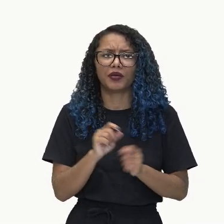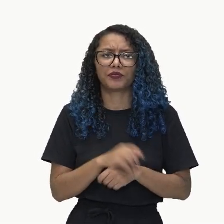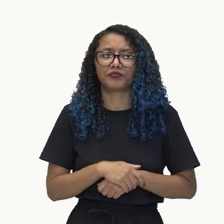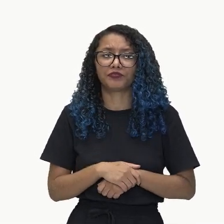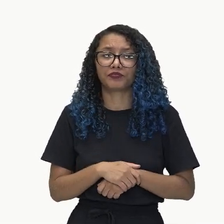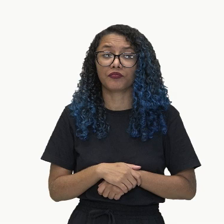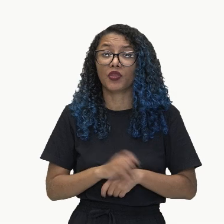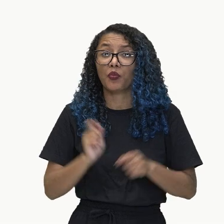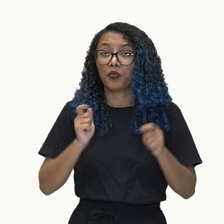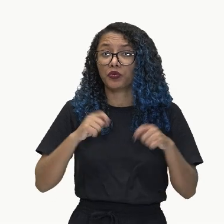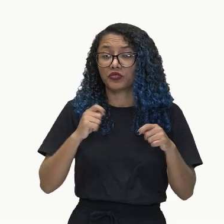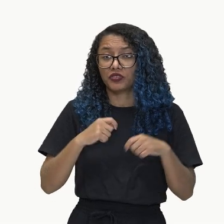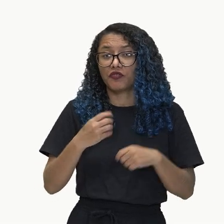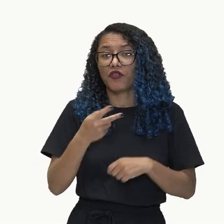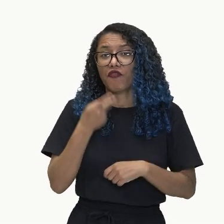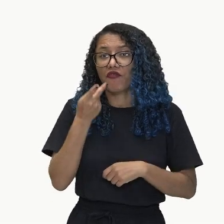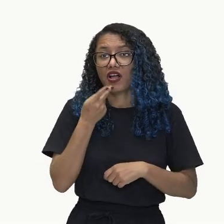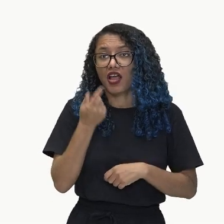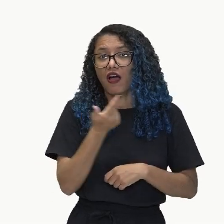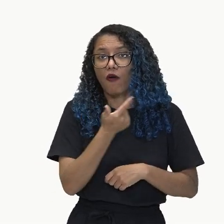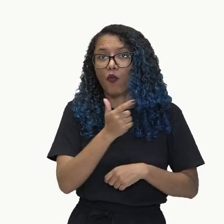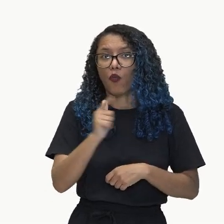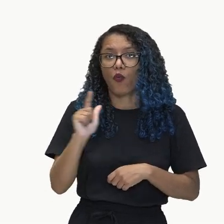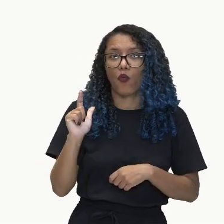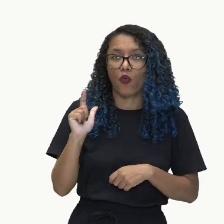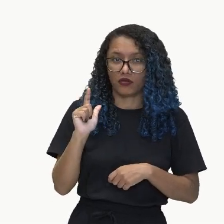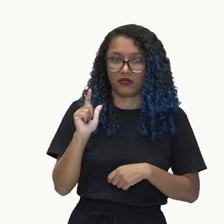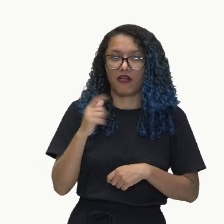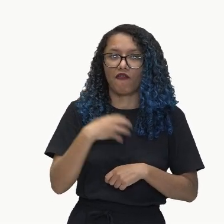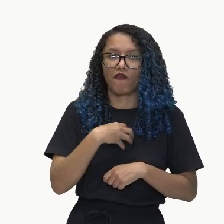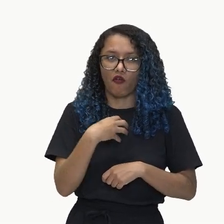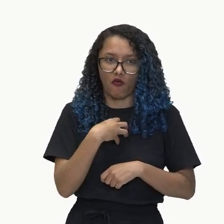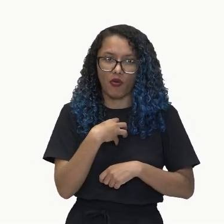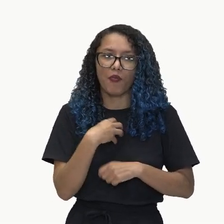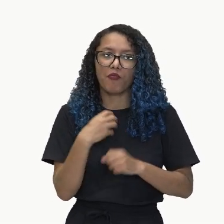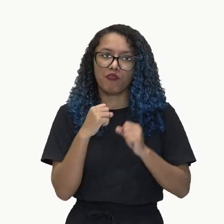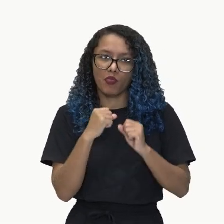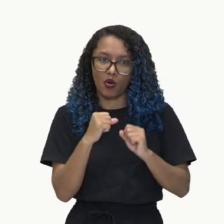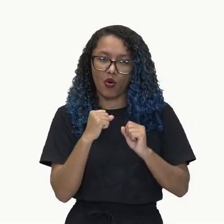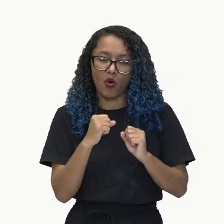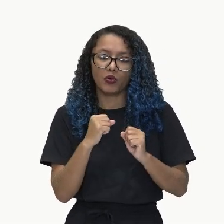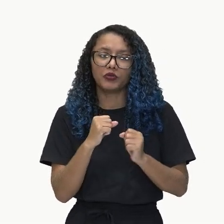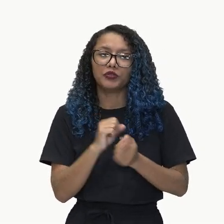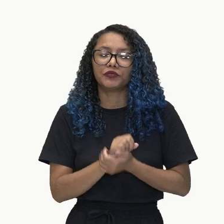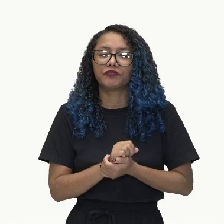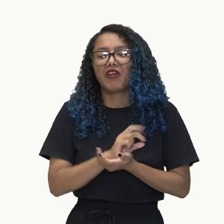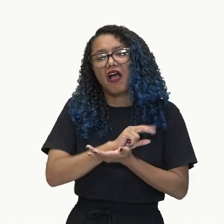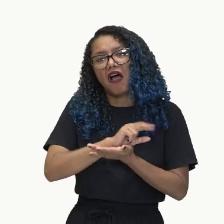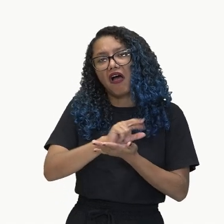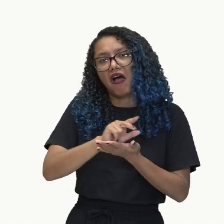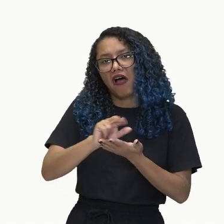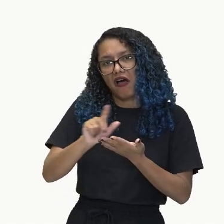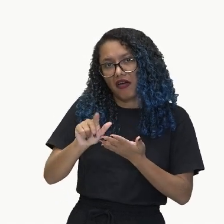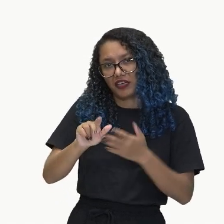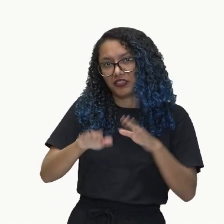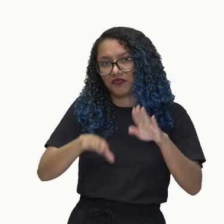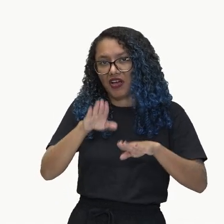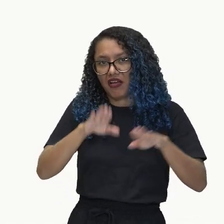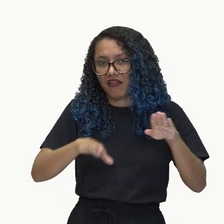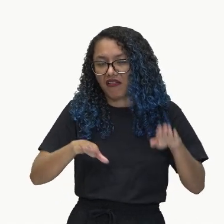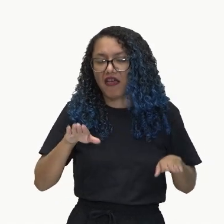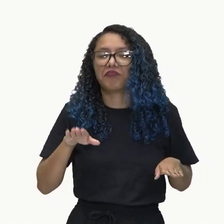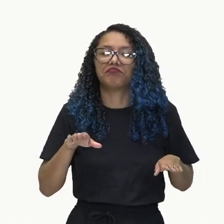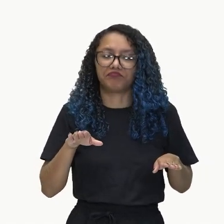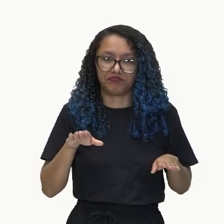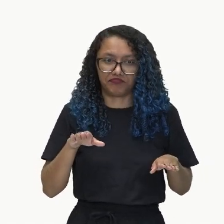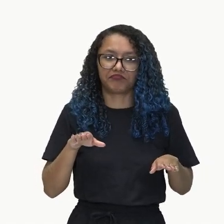dizer também maracuyá maracuyá ok maracujá ou Maracá como